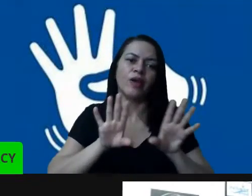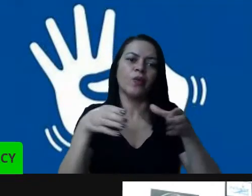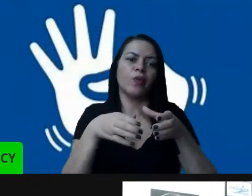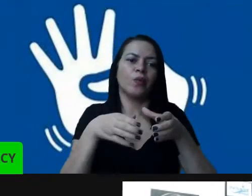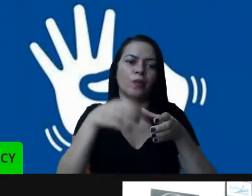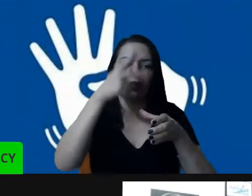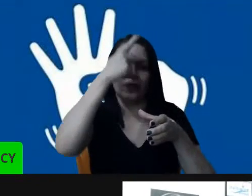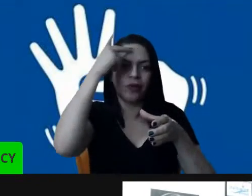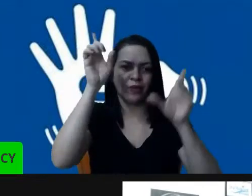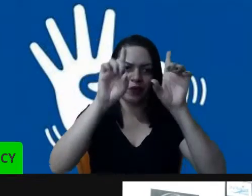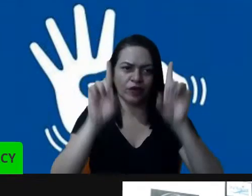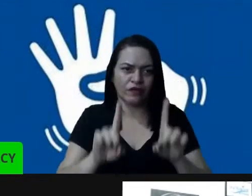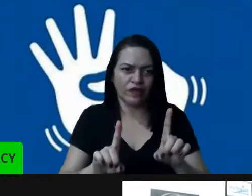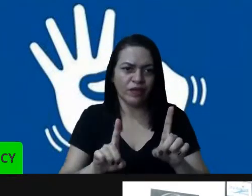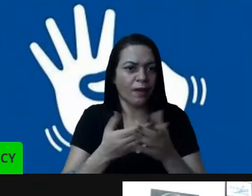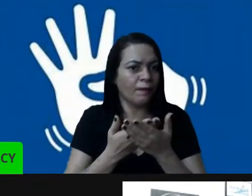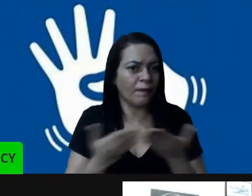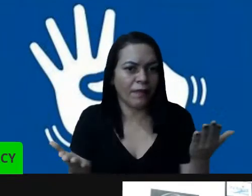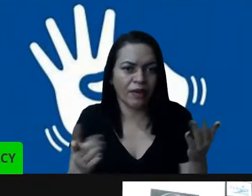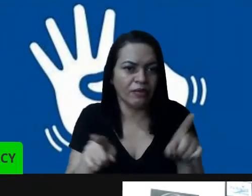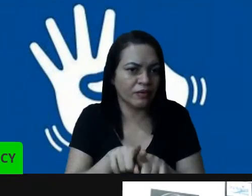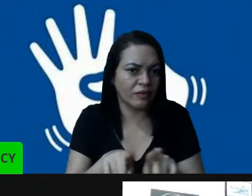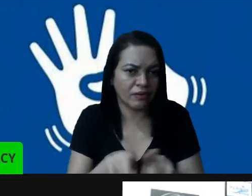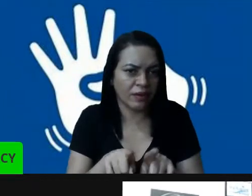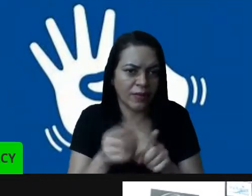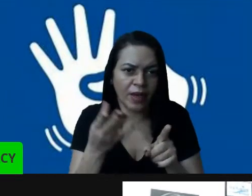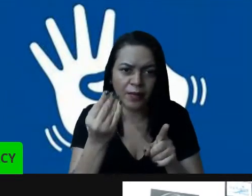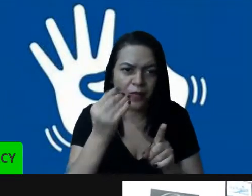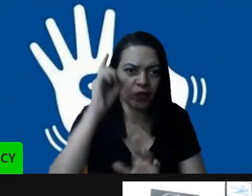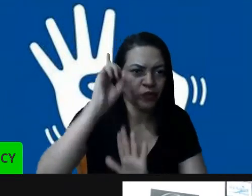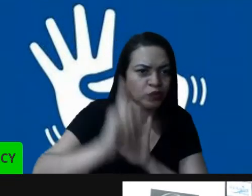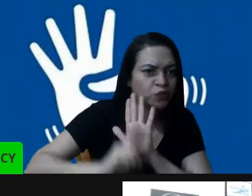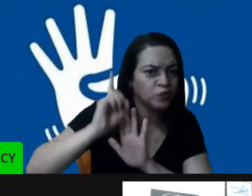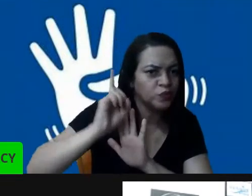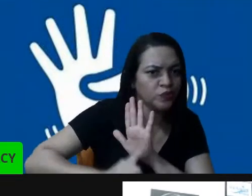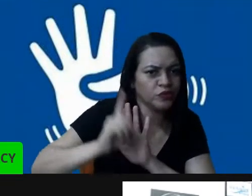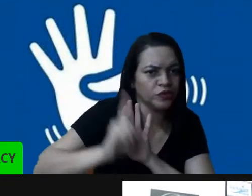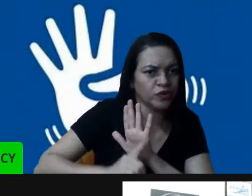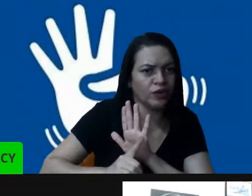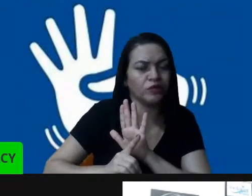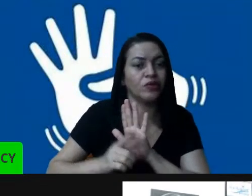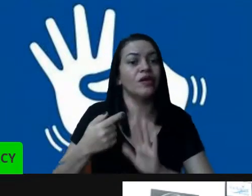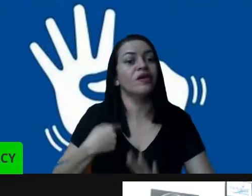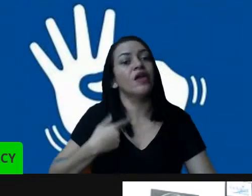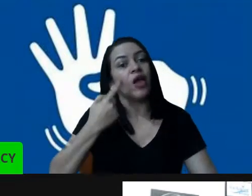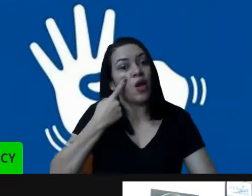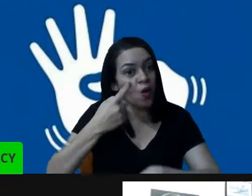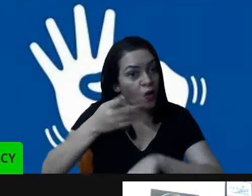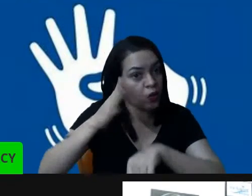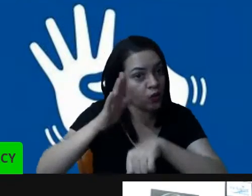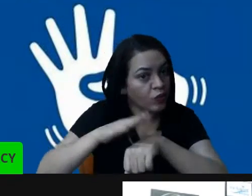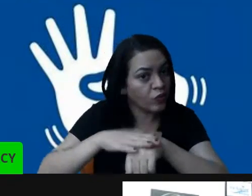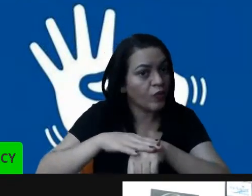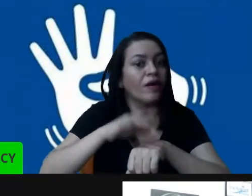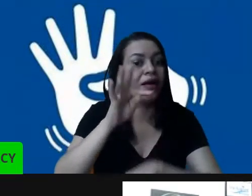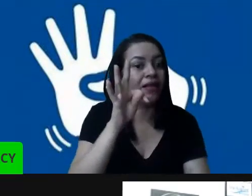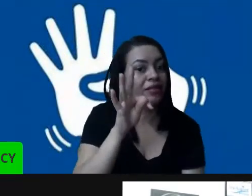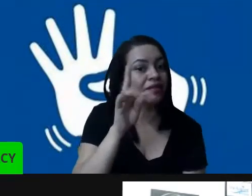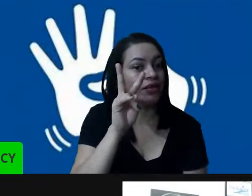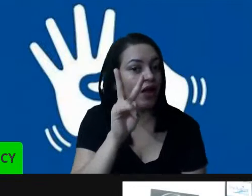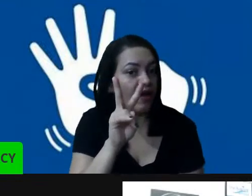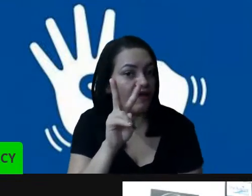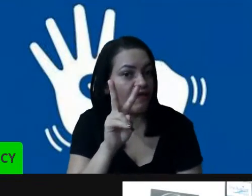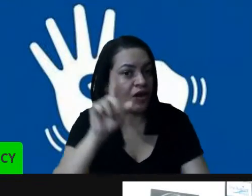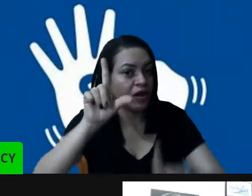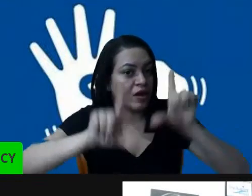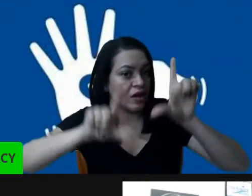significativas. Com relação à TV, e aí eu chamo atenção para rádio e TV, né? É